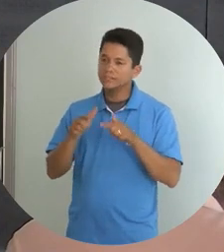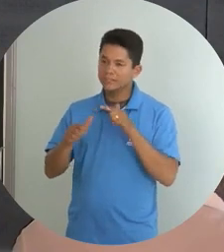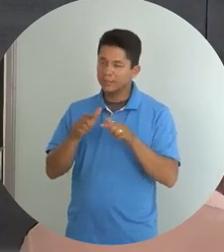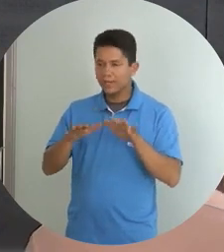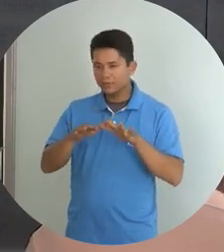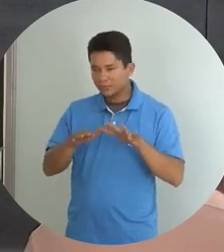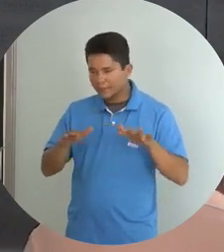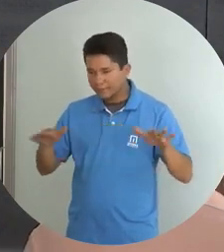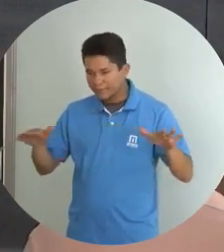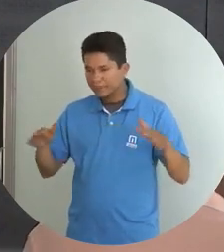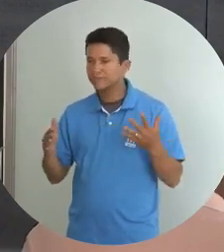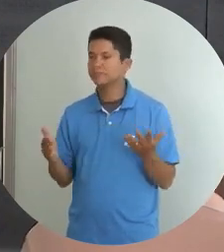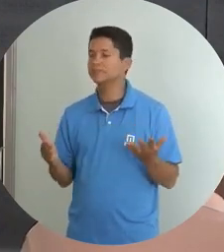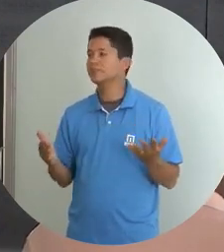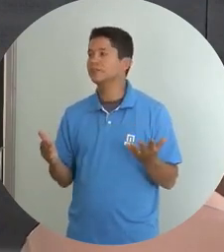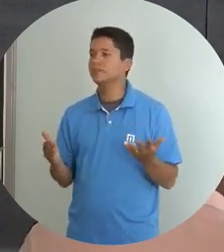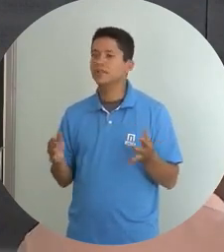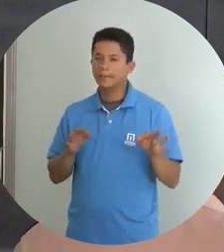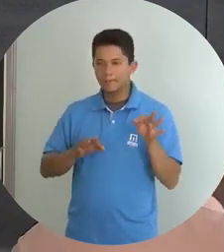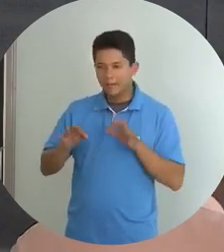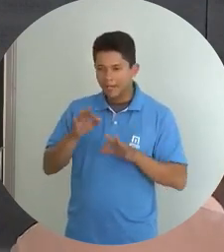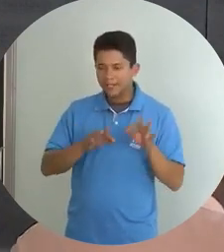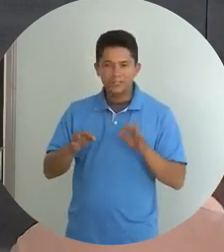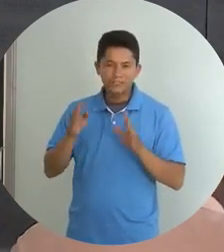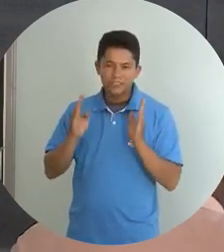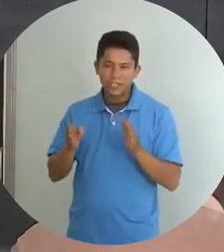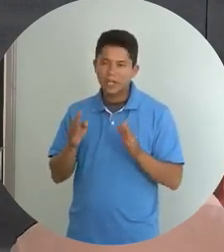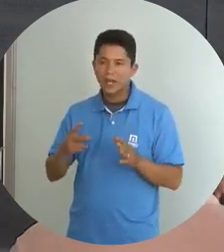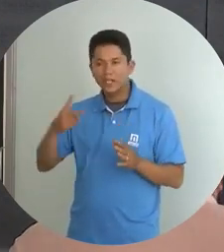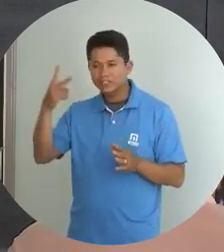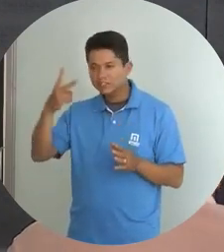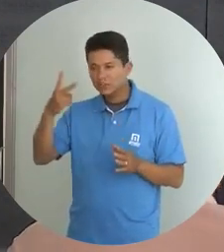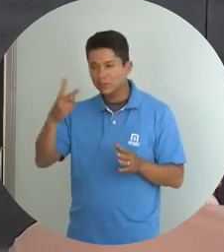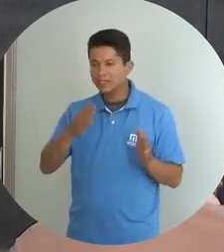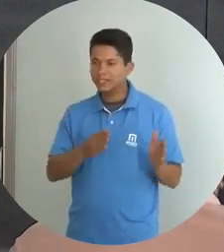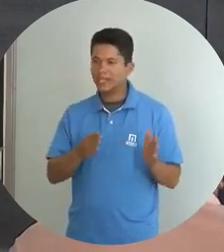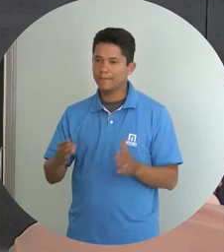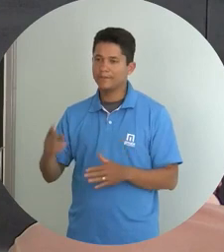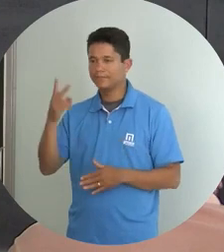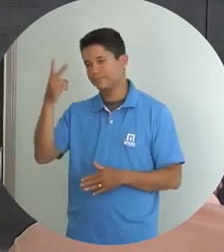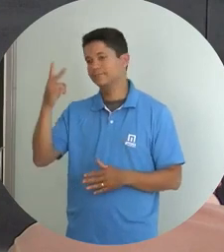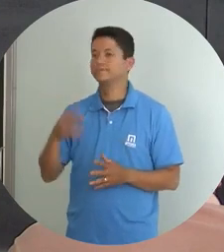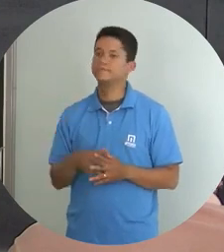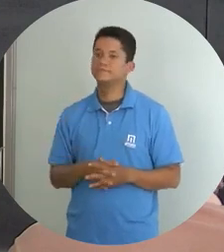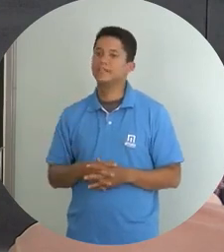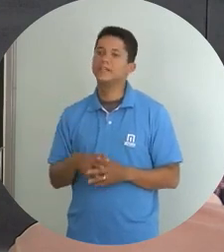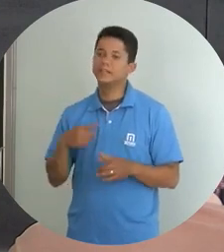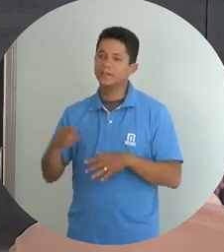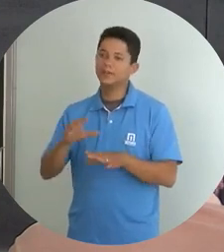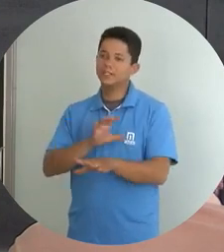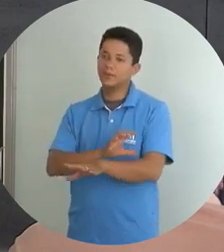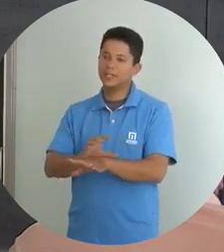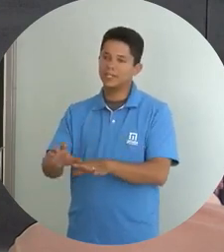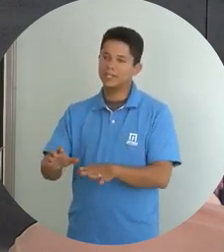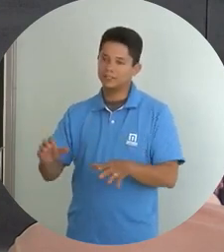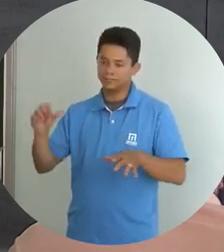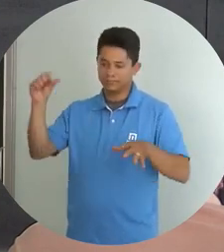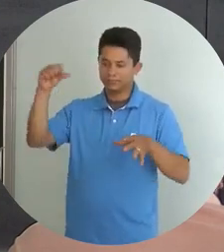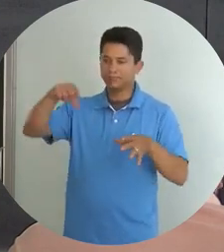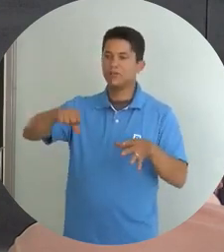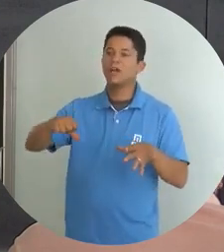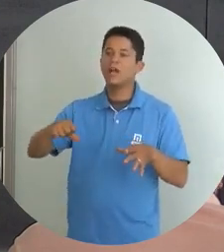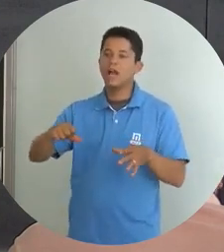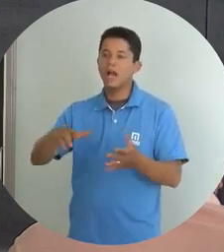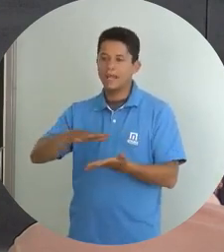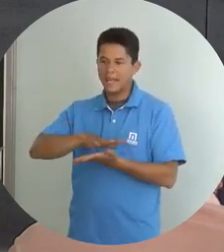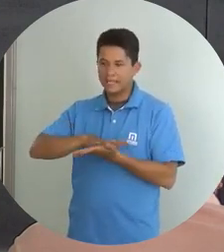né, deixar ela preparada para essa segunda etapa de concretagem. Aí sim a aderência fica bem